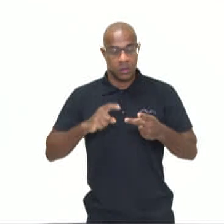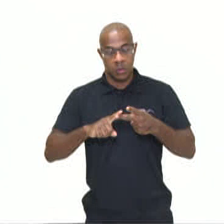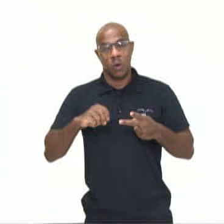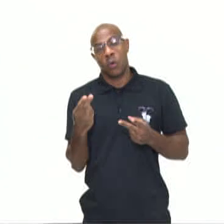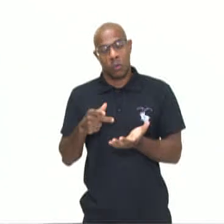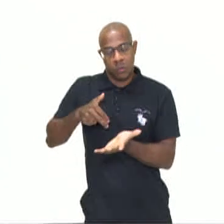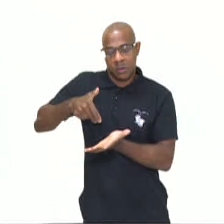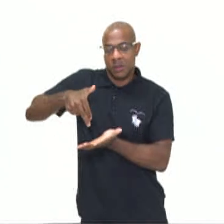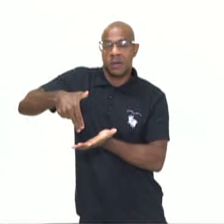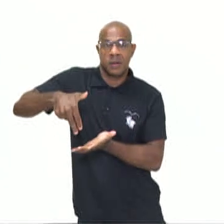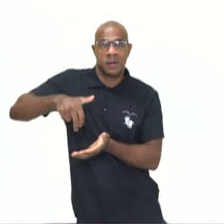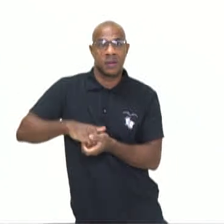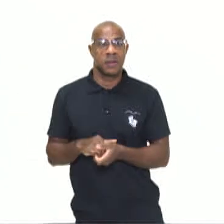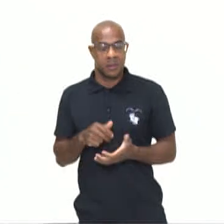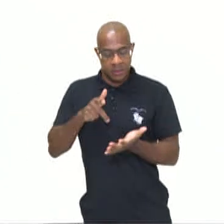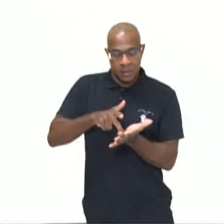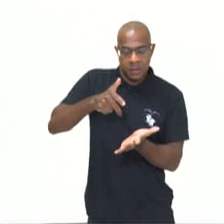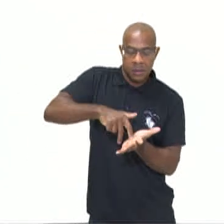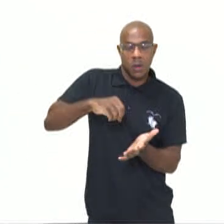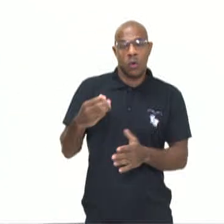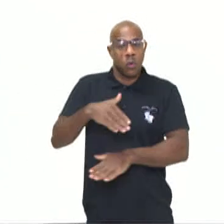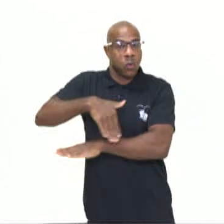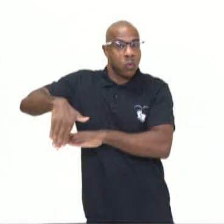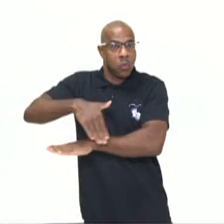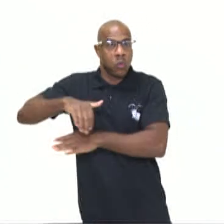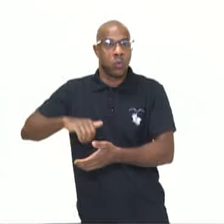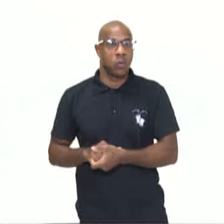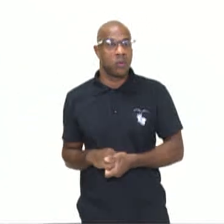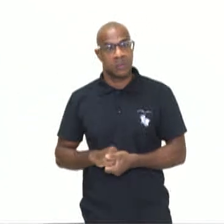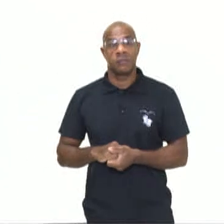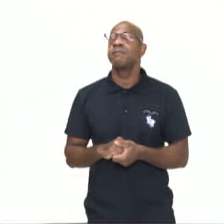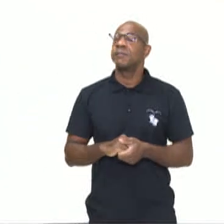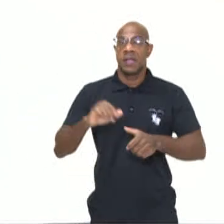ou caminhar? Na esteira ou na rua? O bem-estar